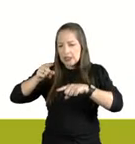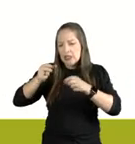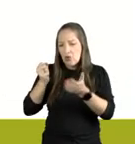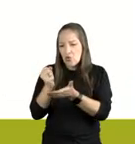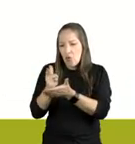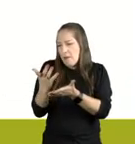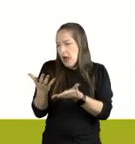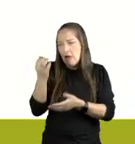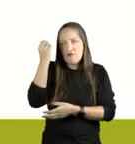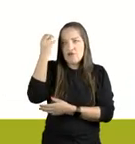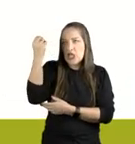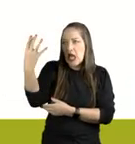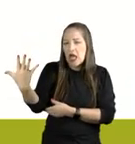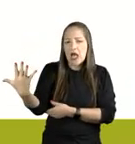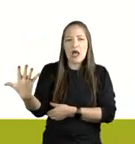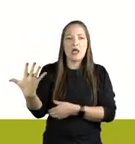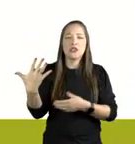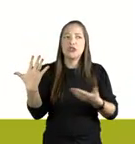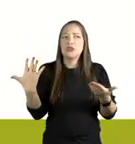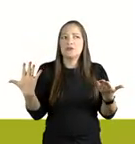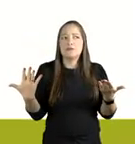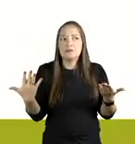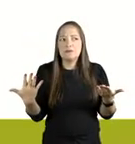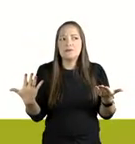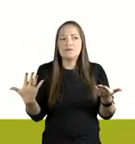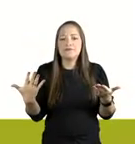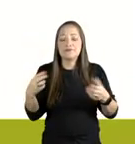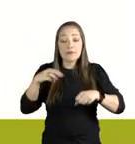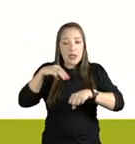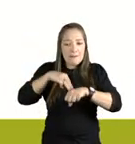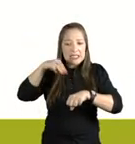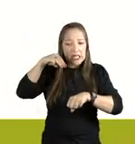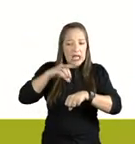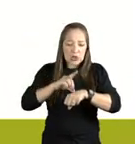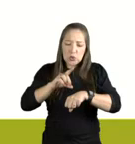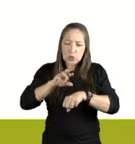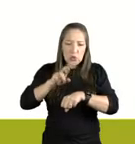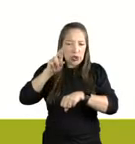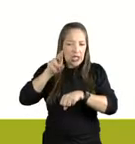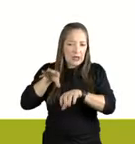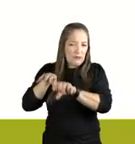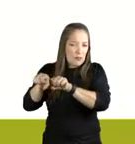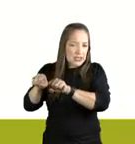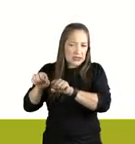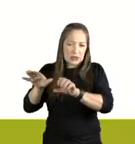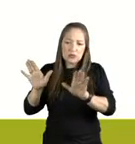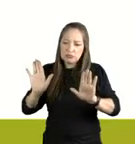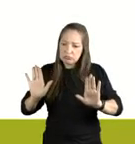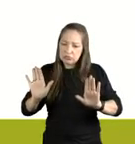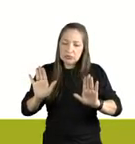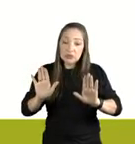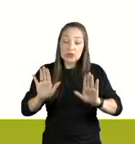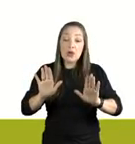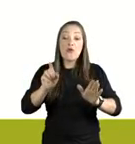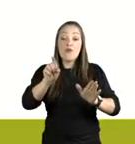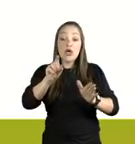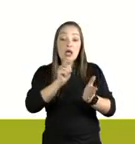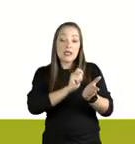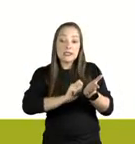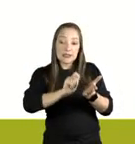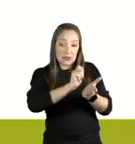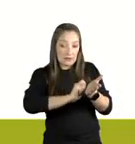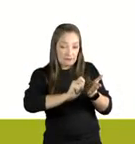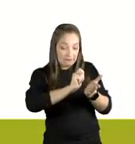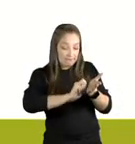uma viagem, um mestrado, doutorado, formação. Então, escreva. O que eu